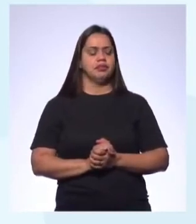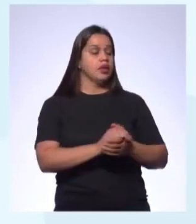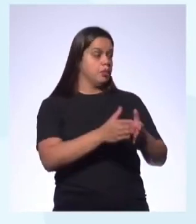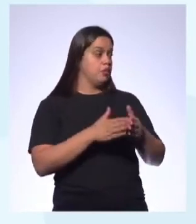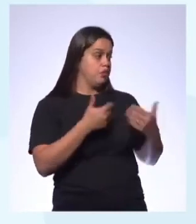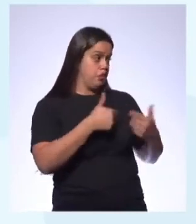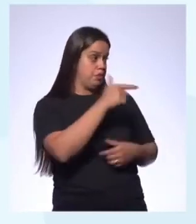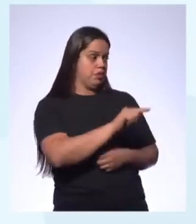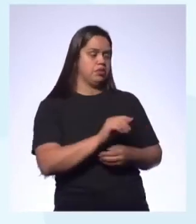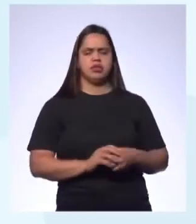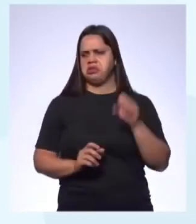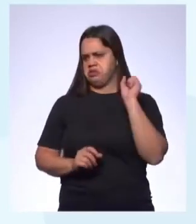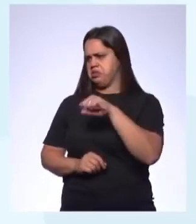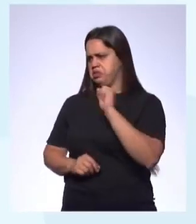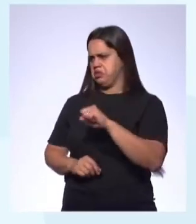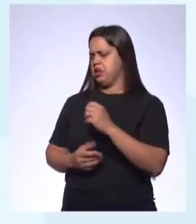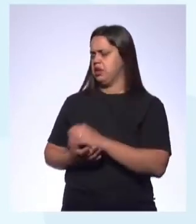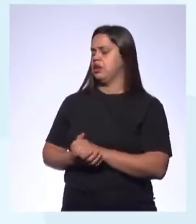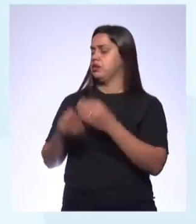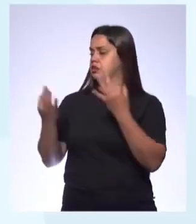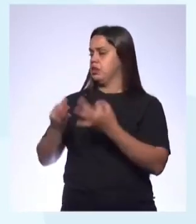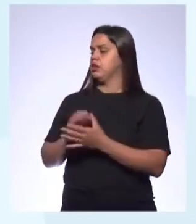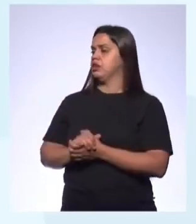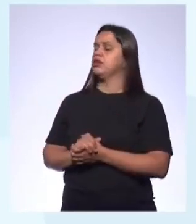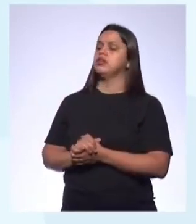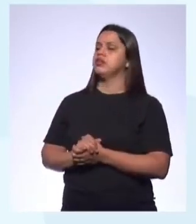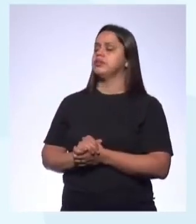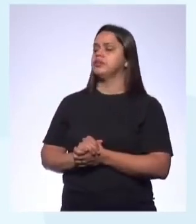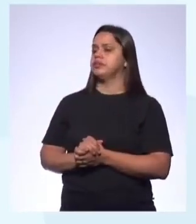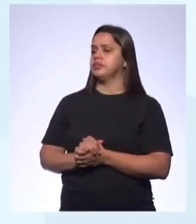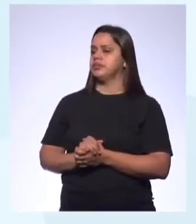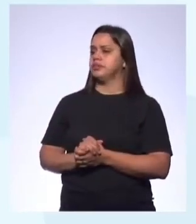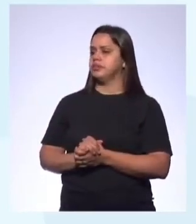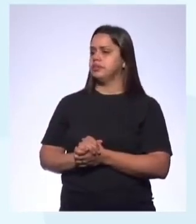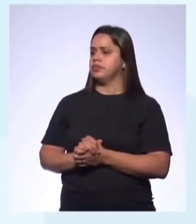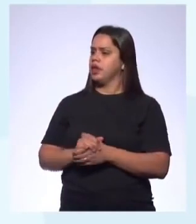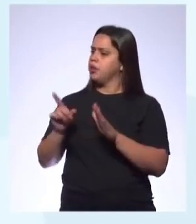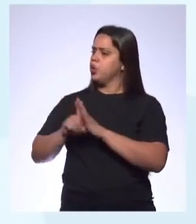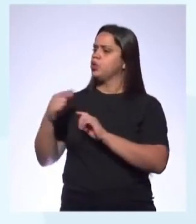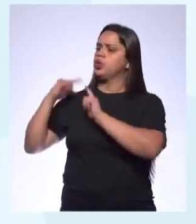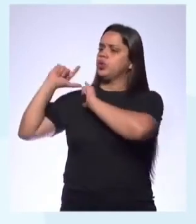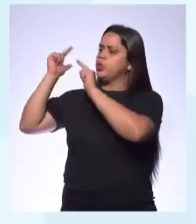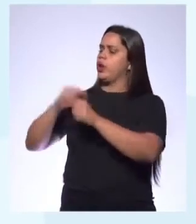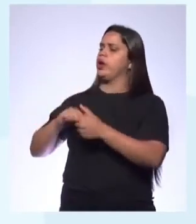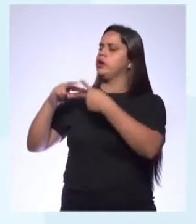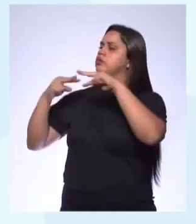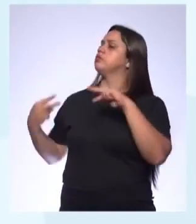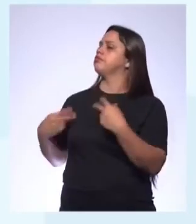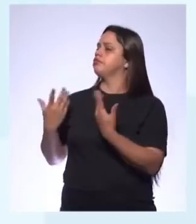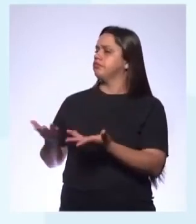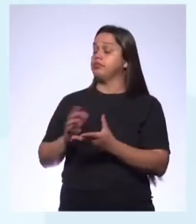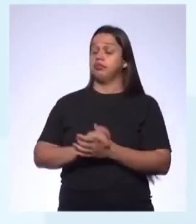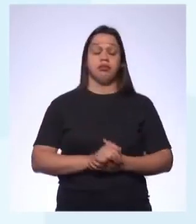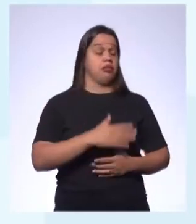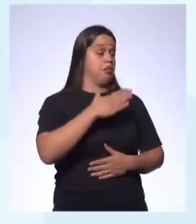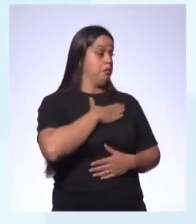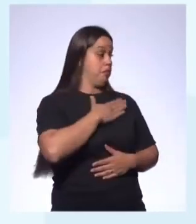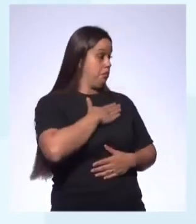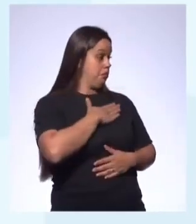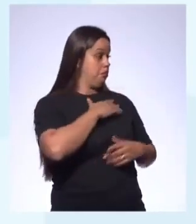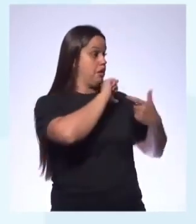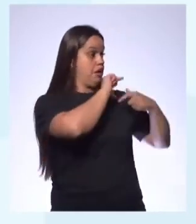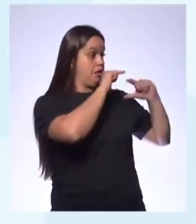repetir? Sure, com certeza. What's your generic inheritance? Qual é a sua herança genética? Minha